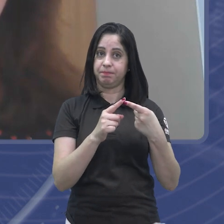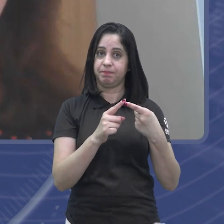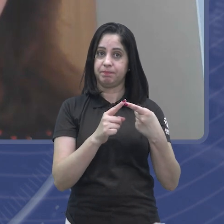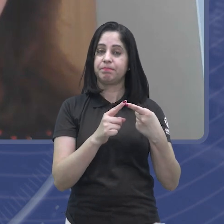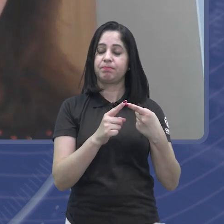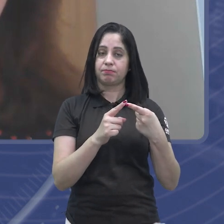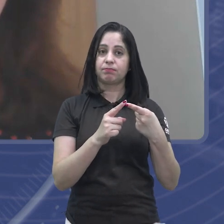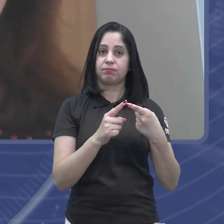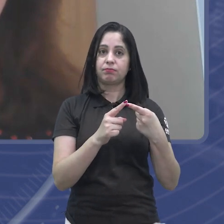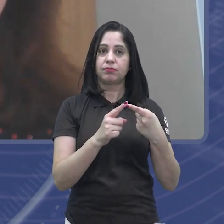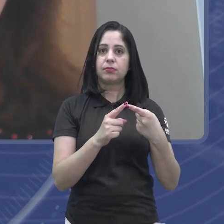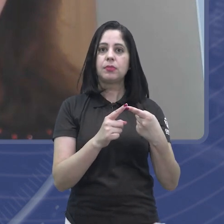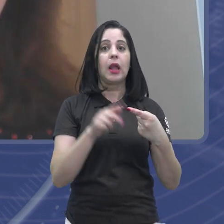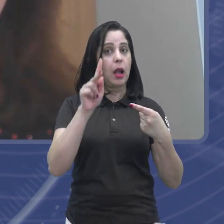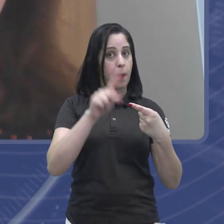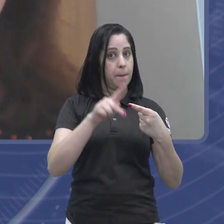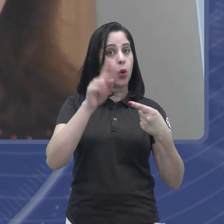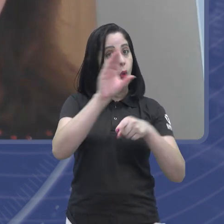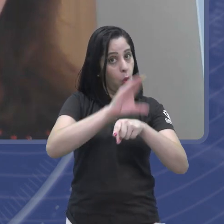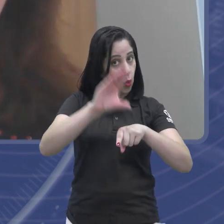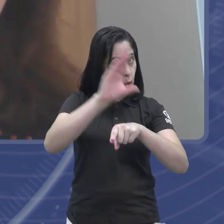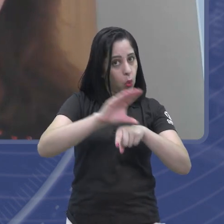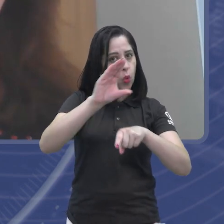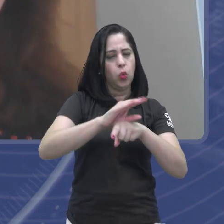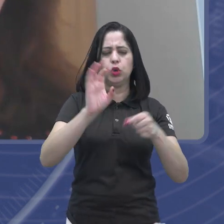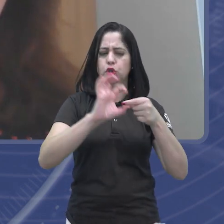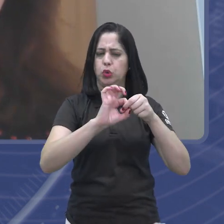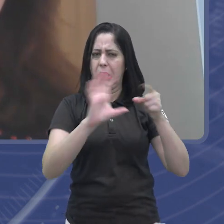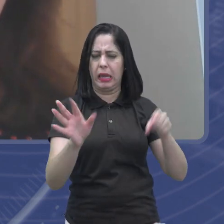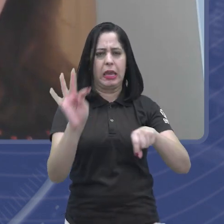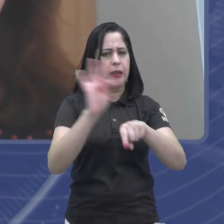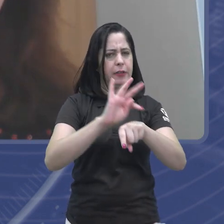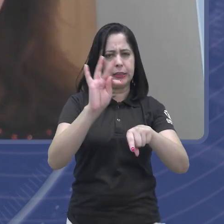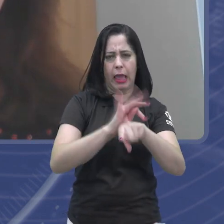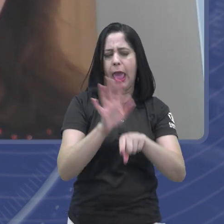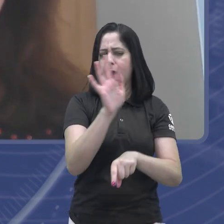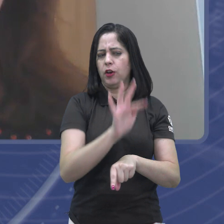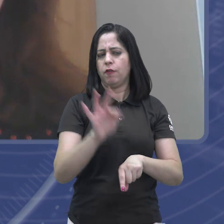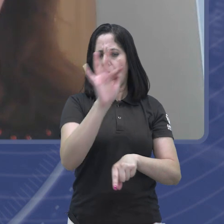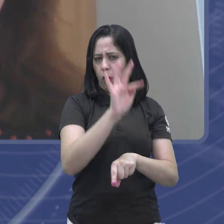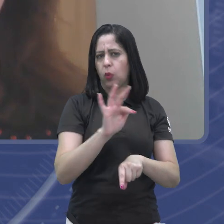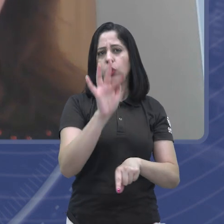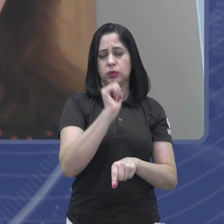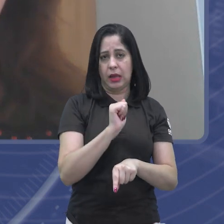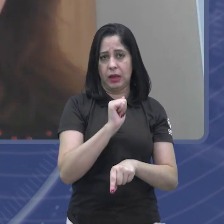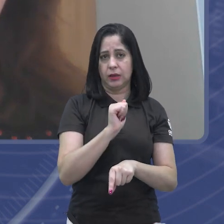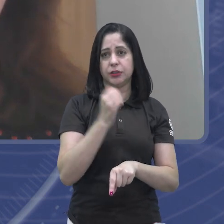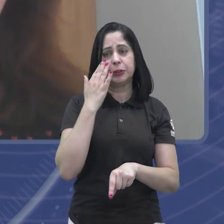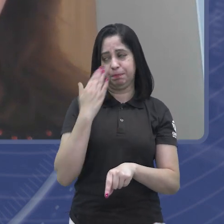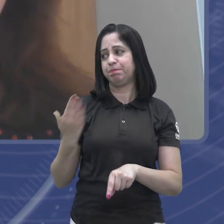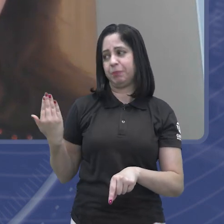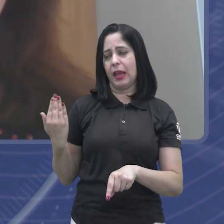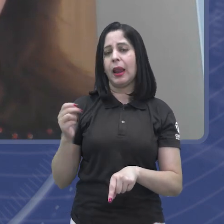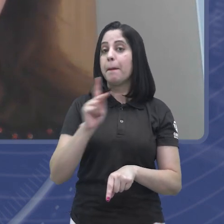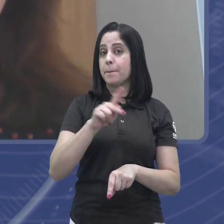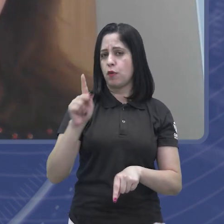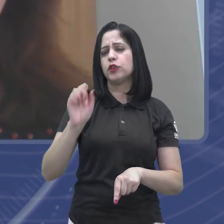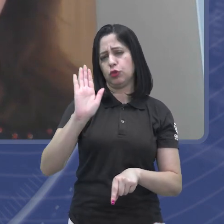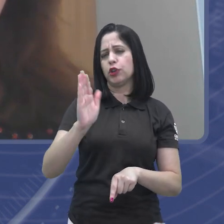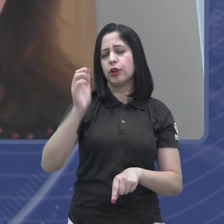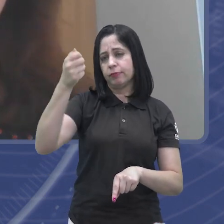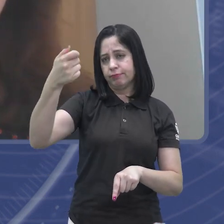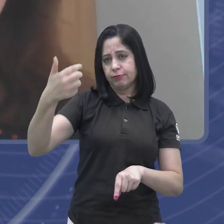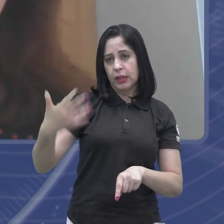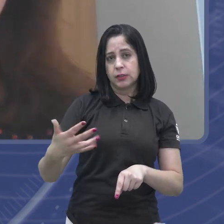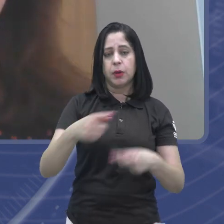a questão da docência, né, dos cursos livres, cursos técnicos e universidades, que a professora Lúcia está aqui com a gente falando,